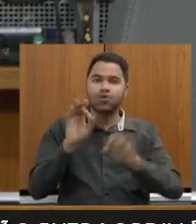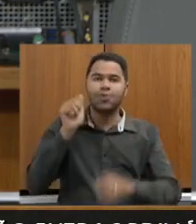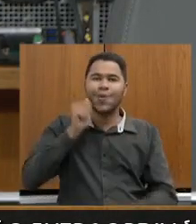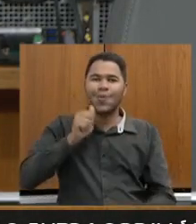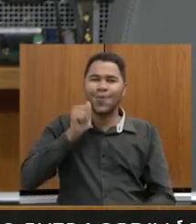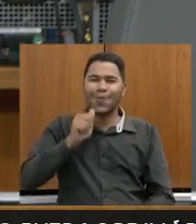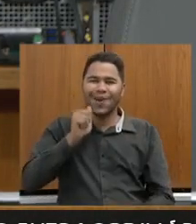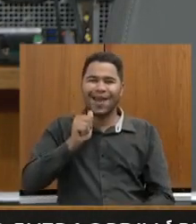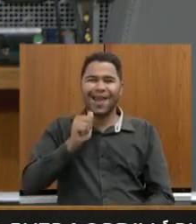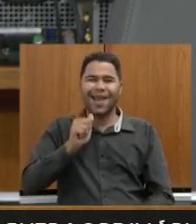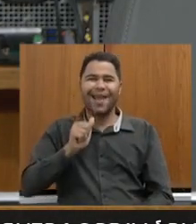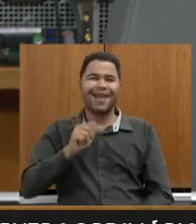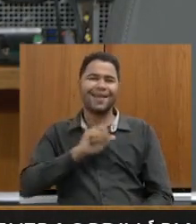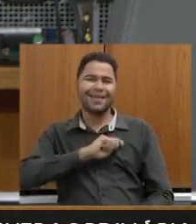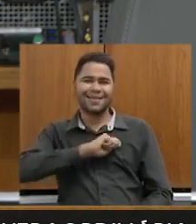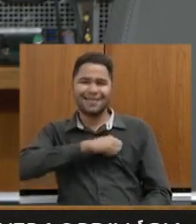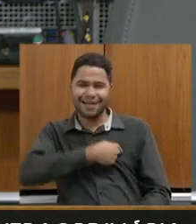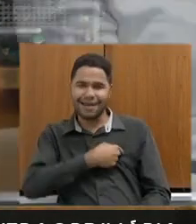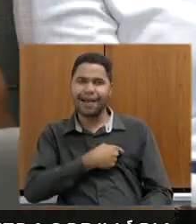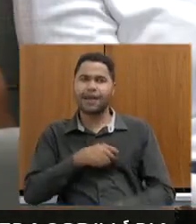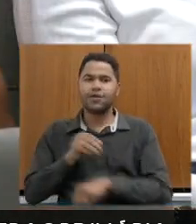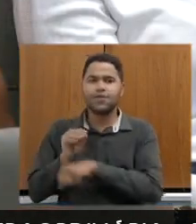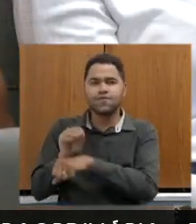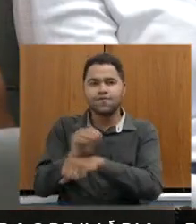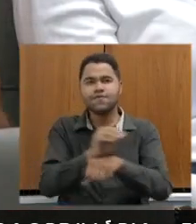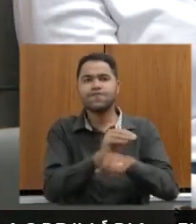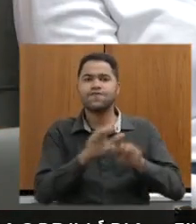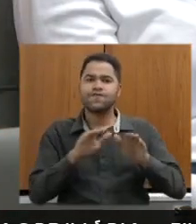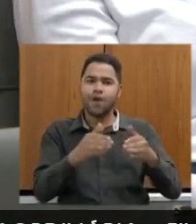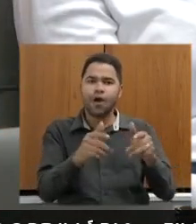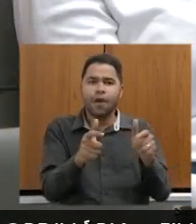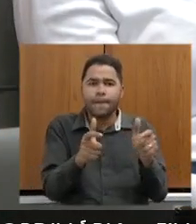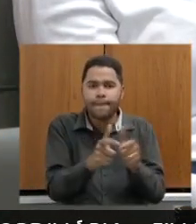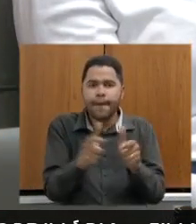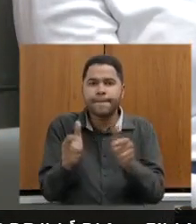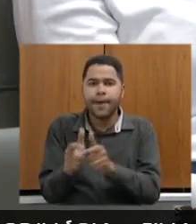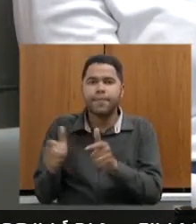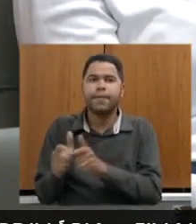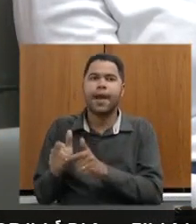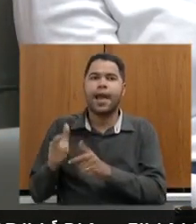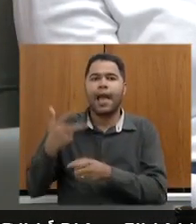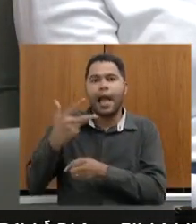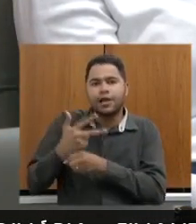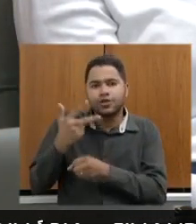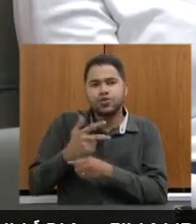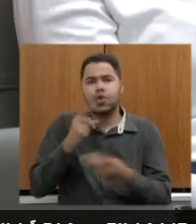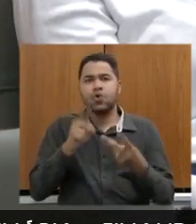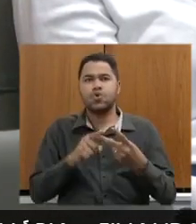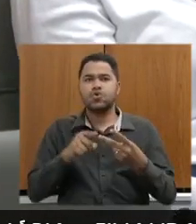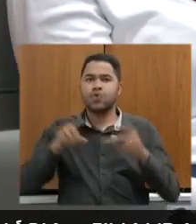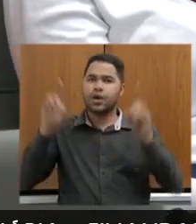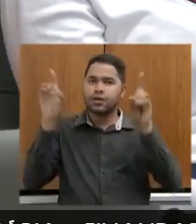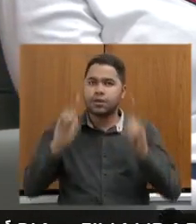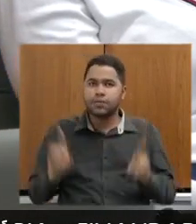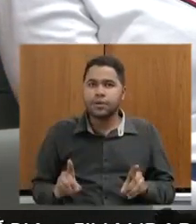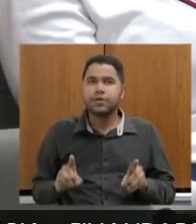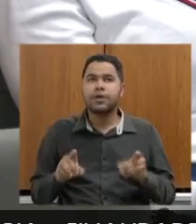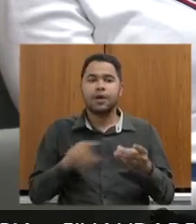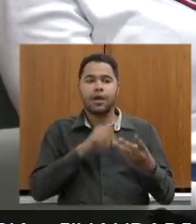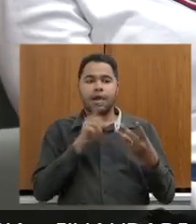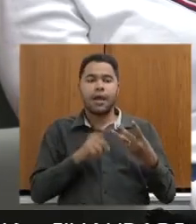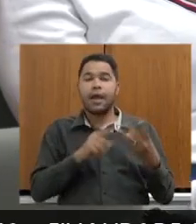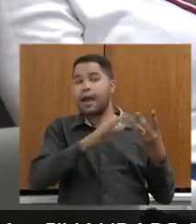aqueles trabalhos que cuidam das minorias também o trabalho relacionado ao idoso EA pessoa com deficiência a